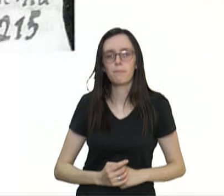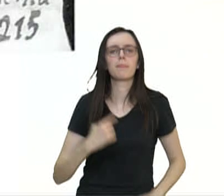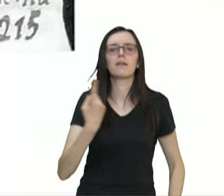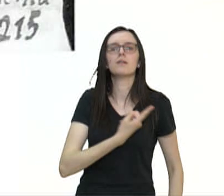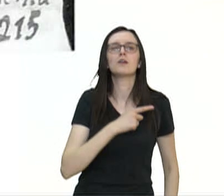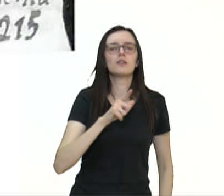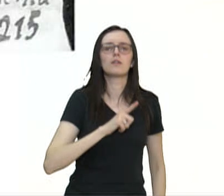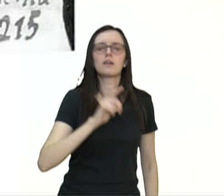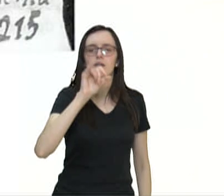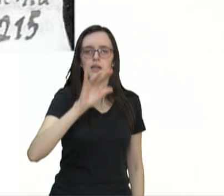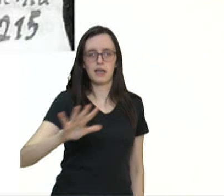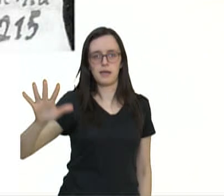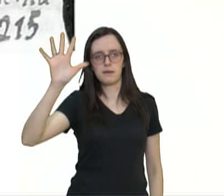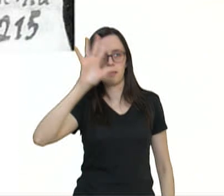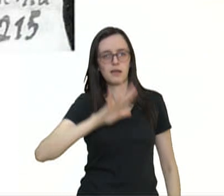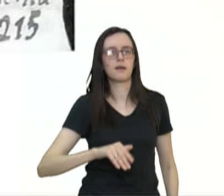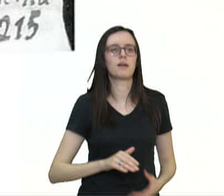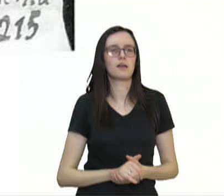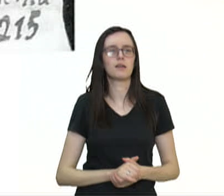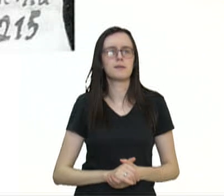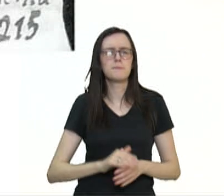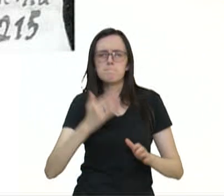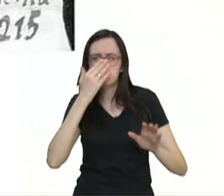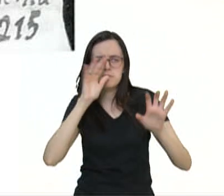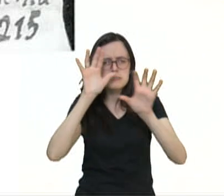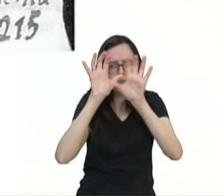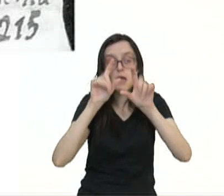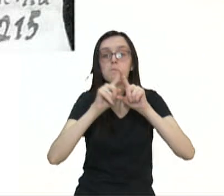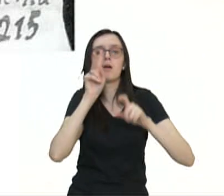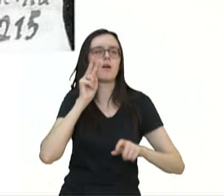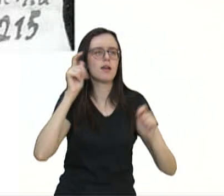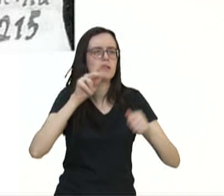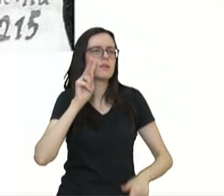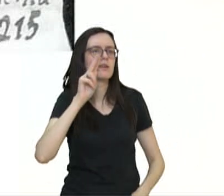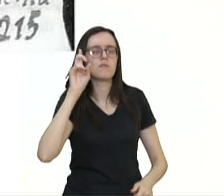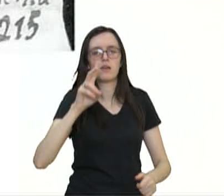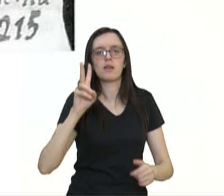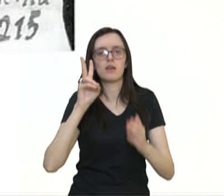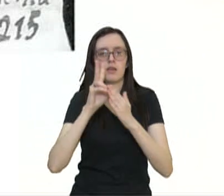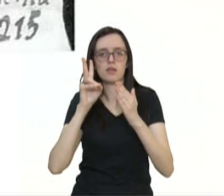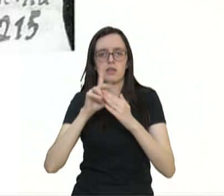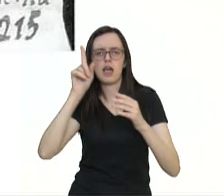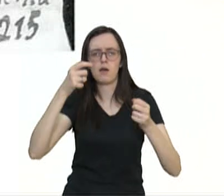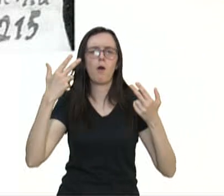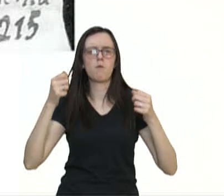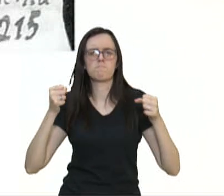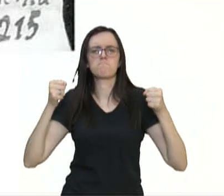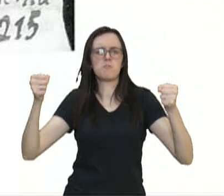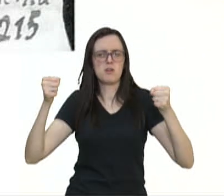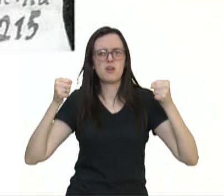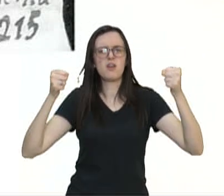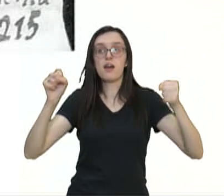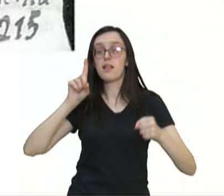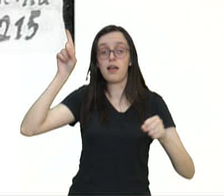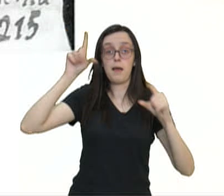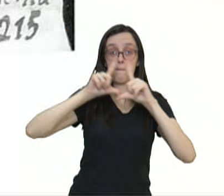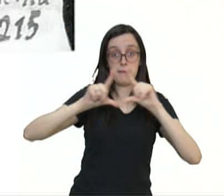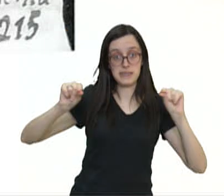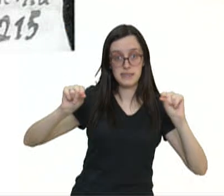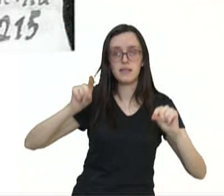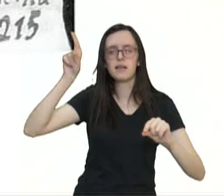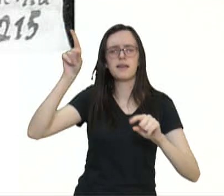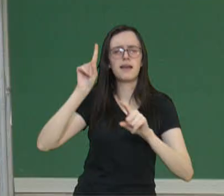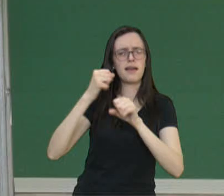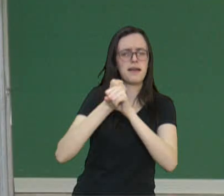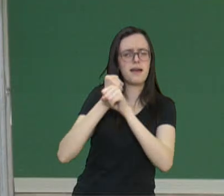uma imagem aqui, não com uma definição tão boa, mas dá para ver. Então, são povos indígenas que estavam protestando em Brasília. Essa foto é